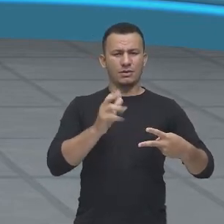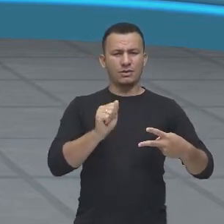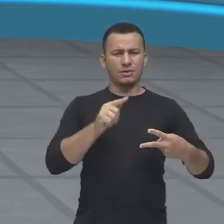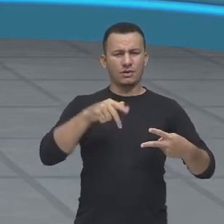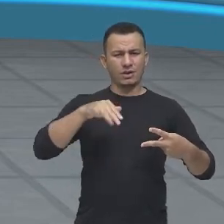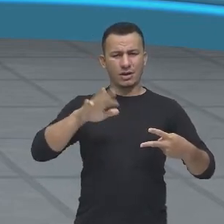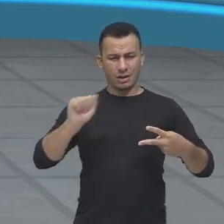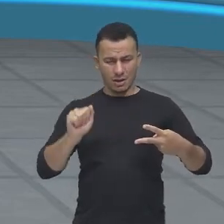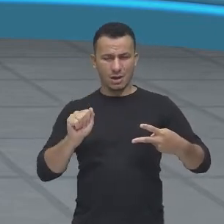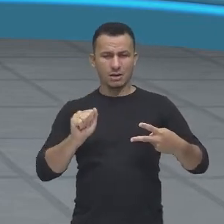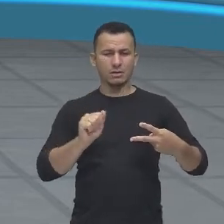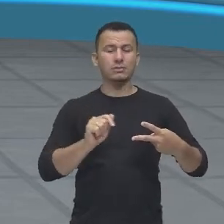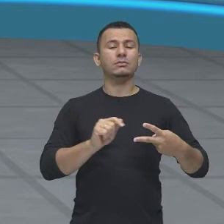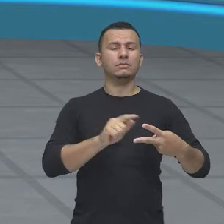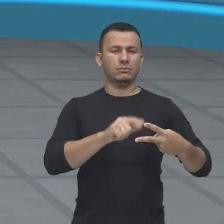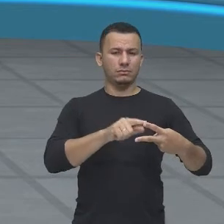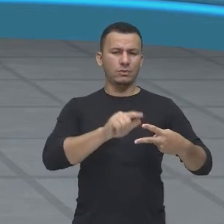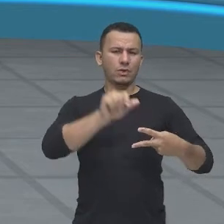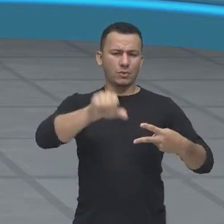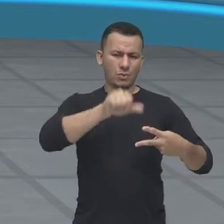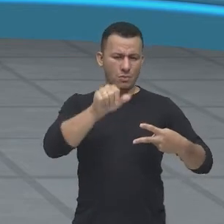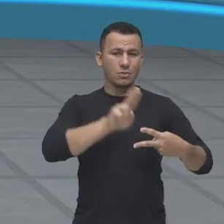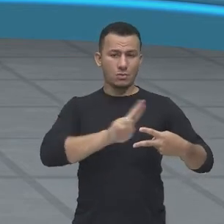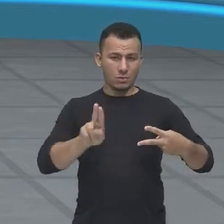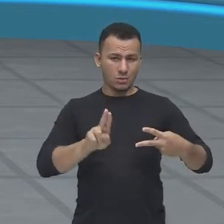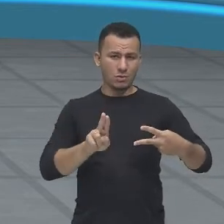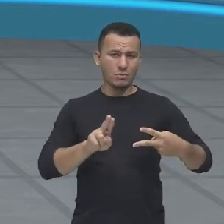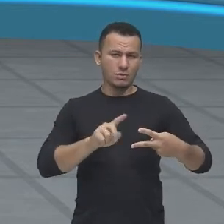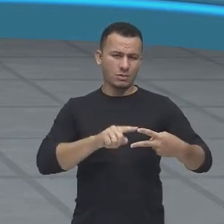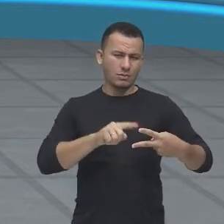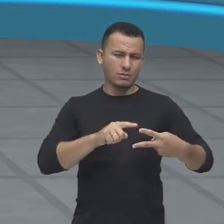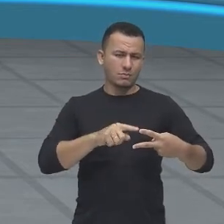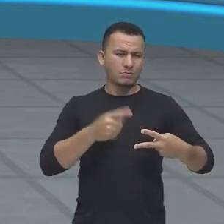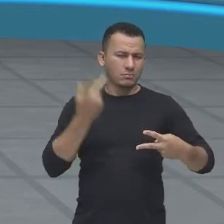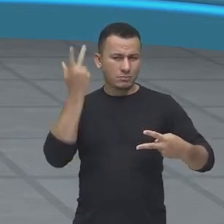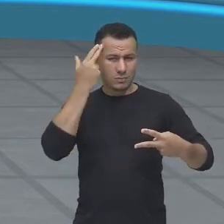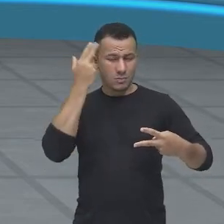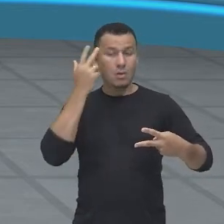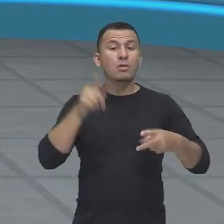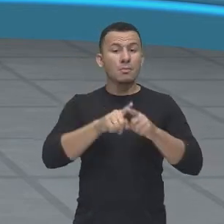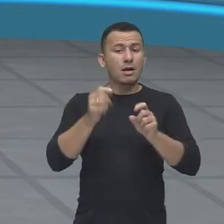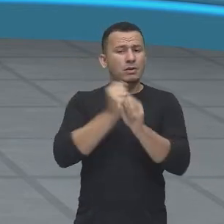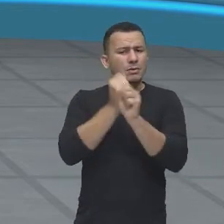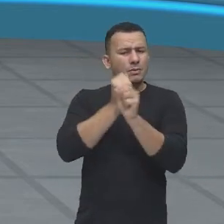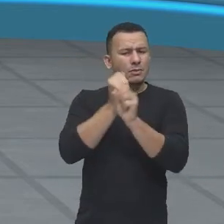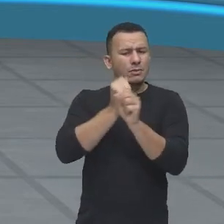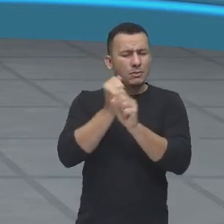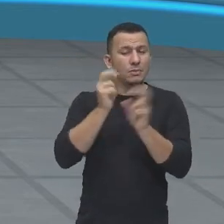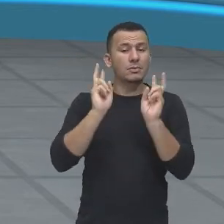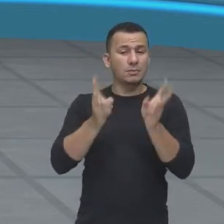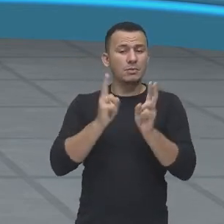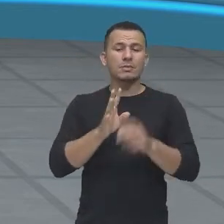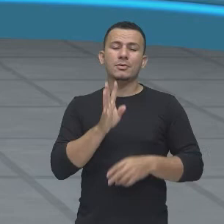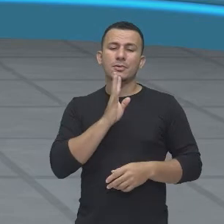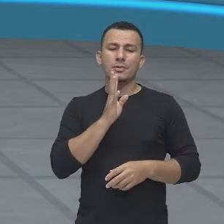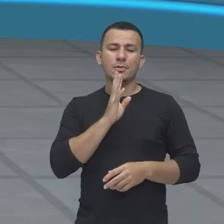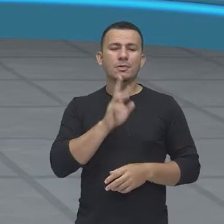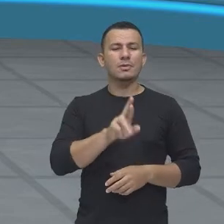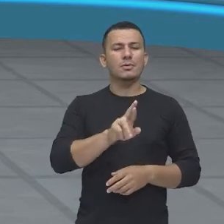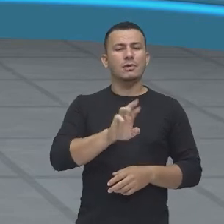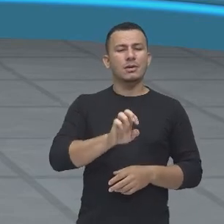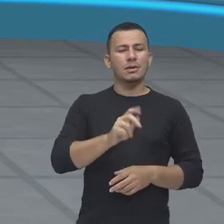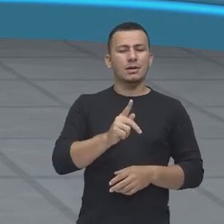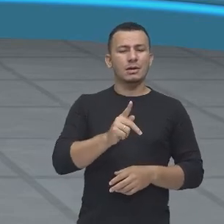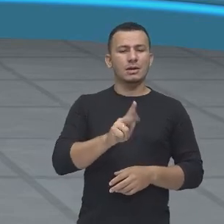ou Chequia, né? É mais comum a gente falar hoje em dia, mas durante muito tempo a gente chamava essa área aí de República